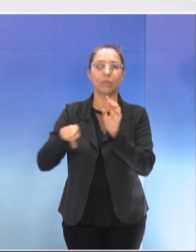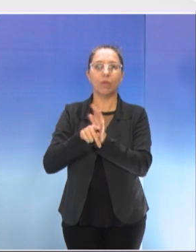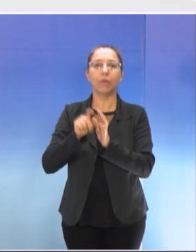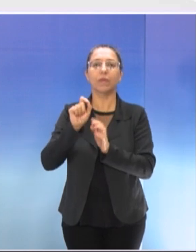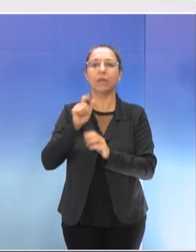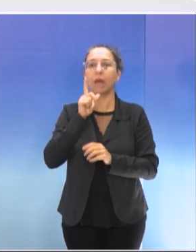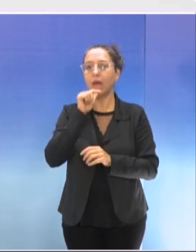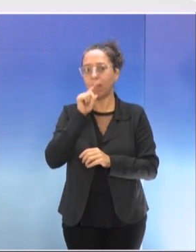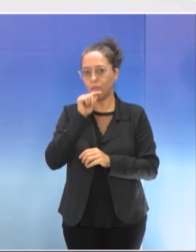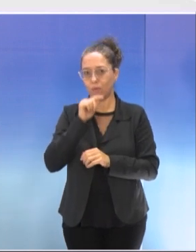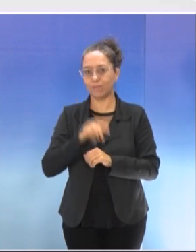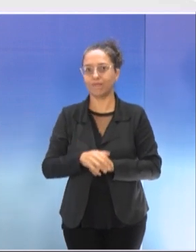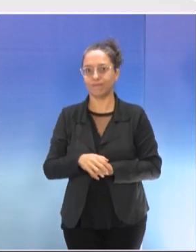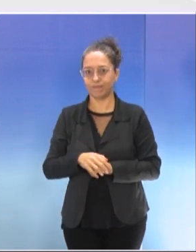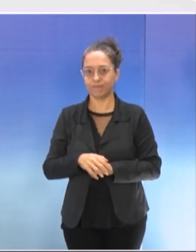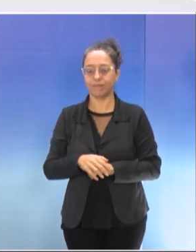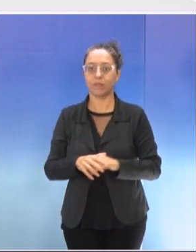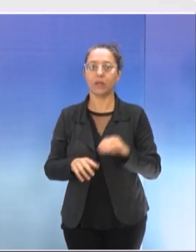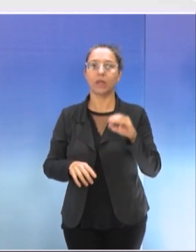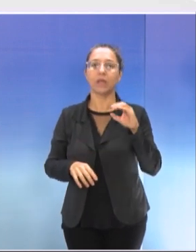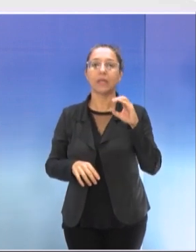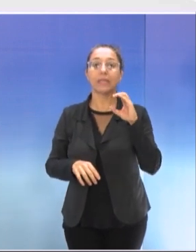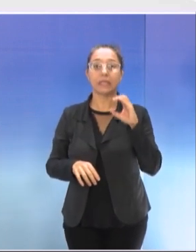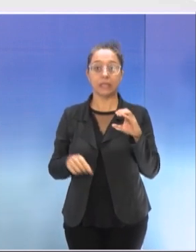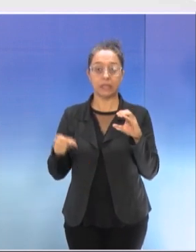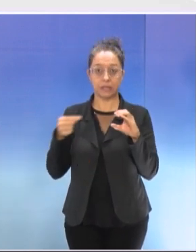A letra C